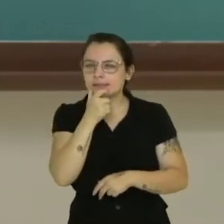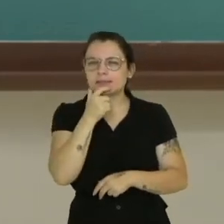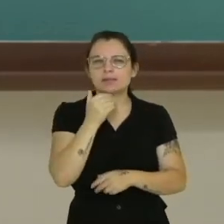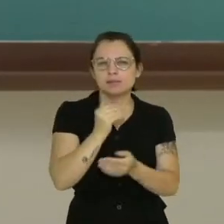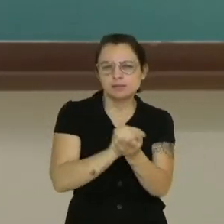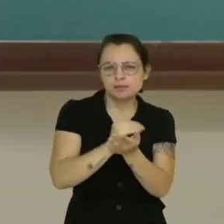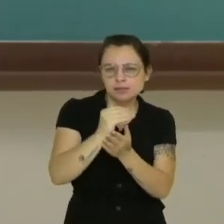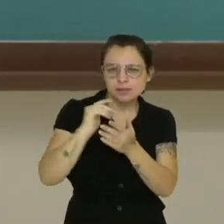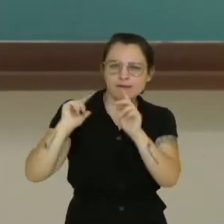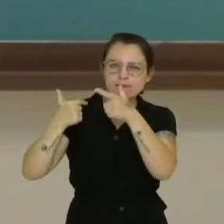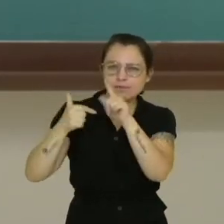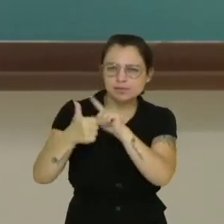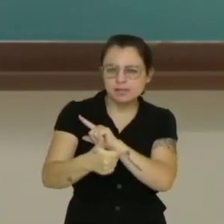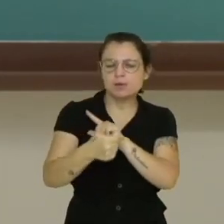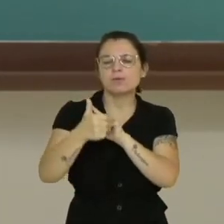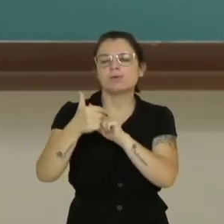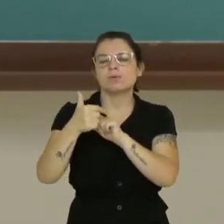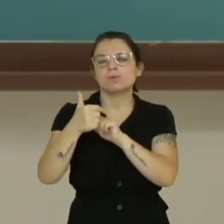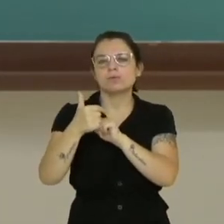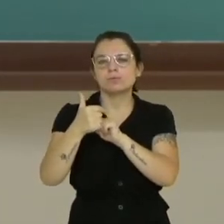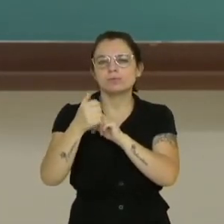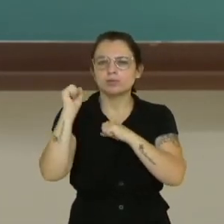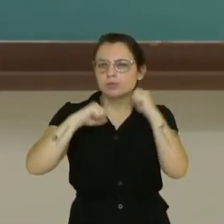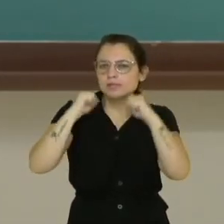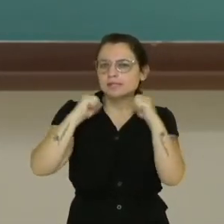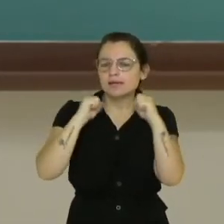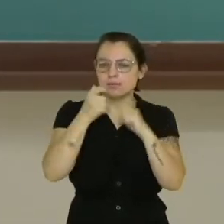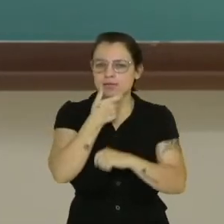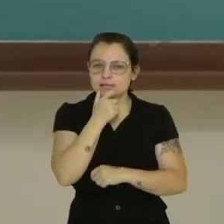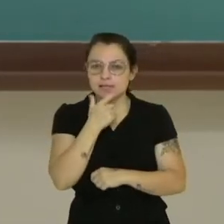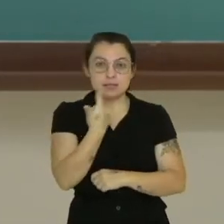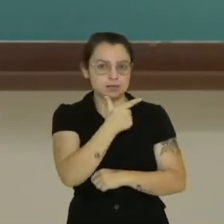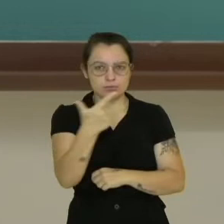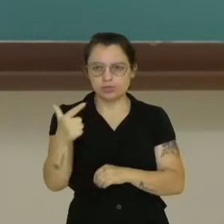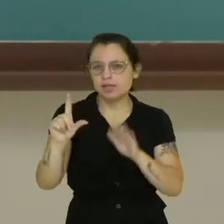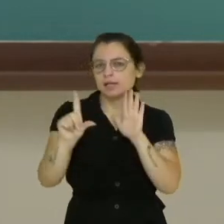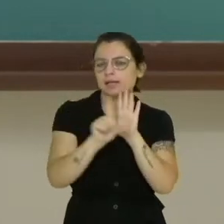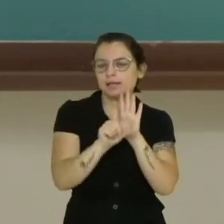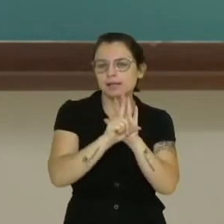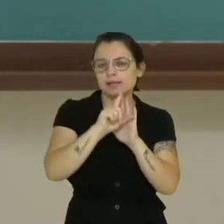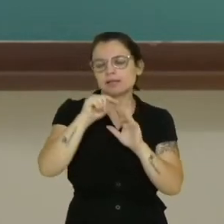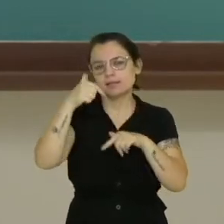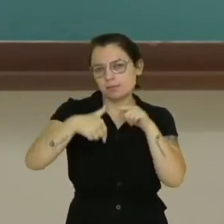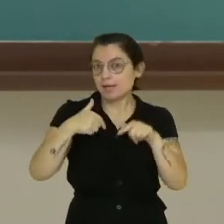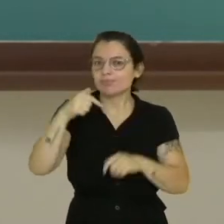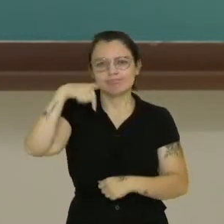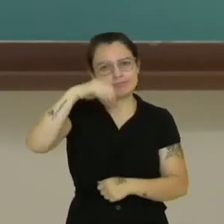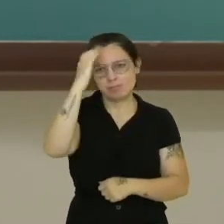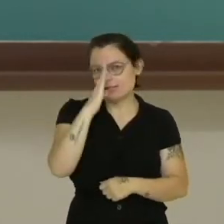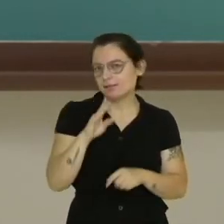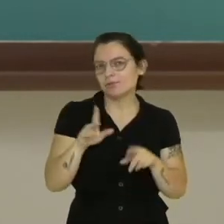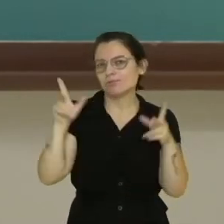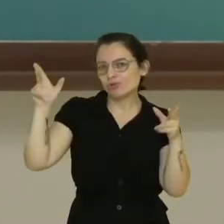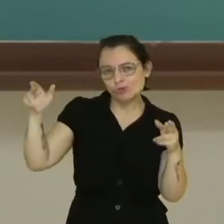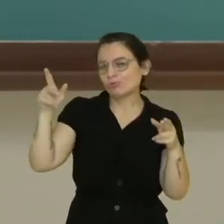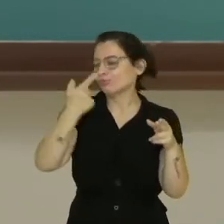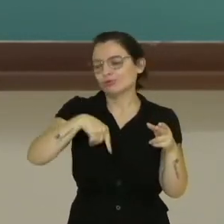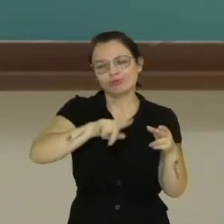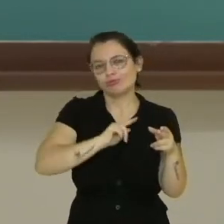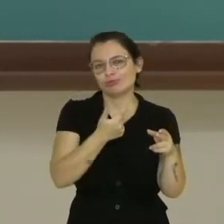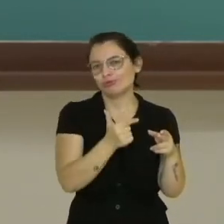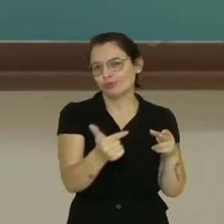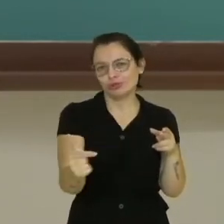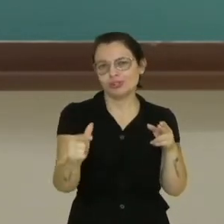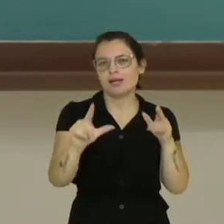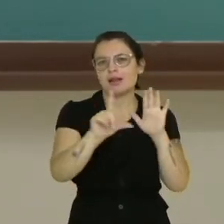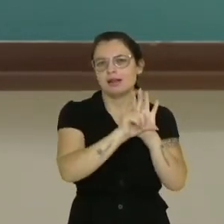da Revolução Industrial Inglesa, que não havia nenhuma regulamentação trabalhista, aqui no Brasil também não havia nenhuma regulamentação trabalhista, o